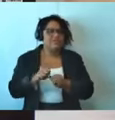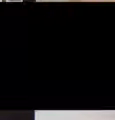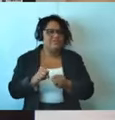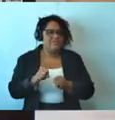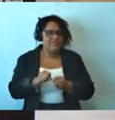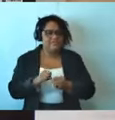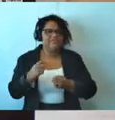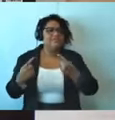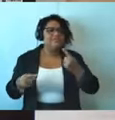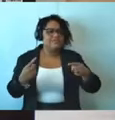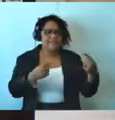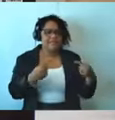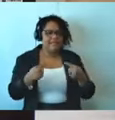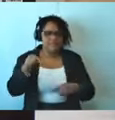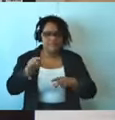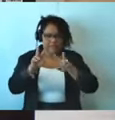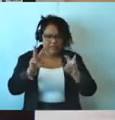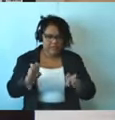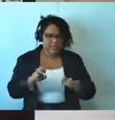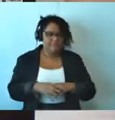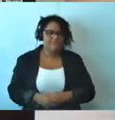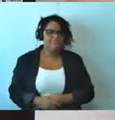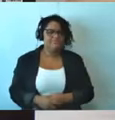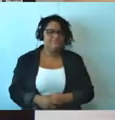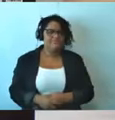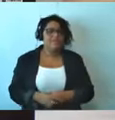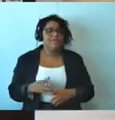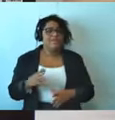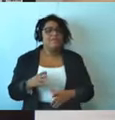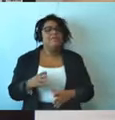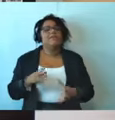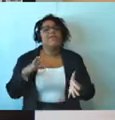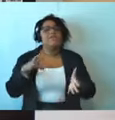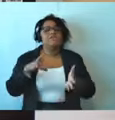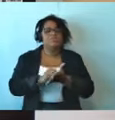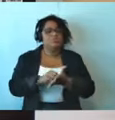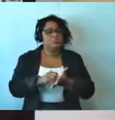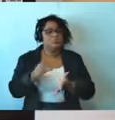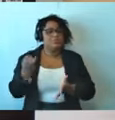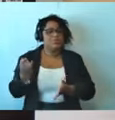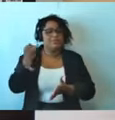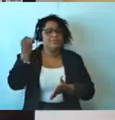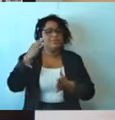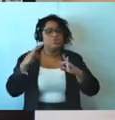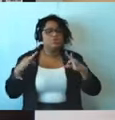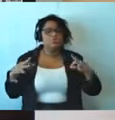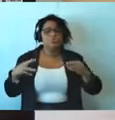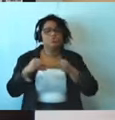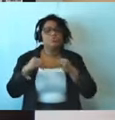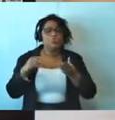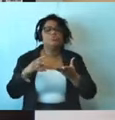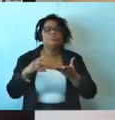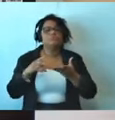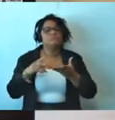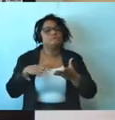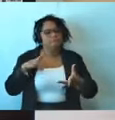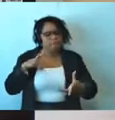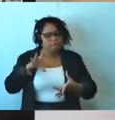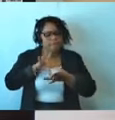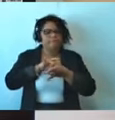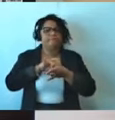eu quero fazer um registro aqui da importância também de todos se engajarem com a pauta, e eu quero destacar o trabalho que tem sido feito